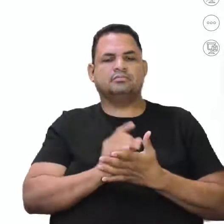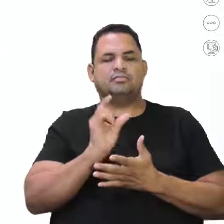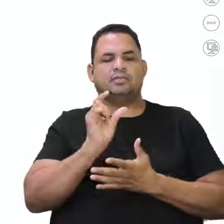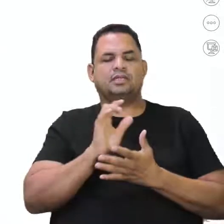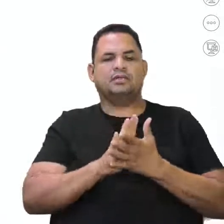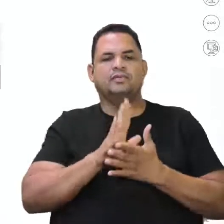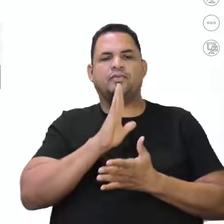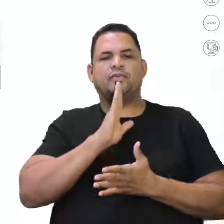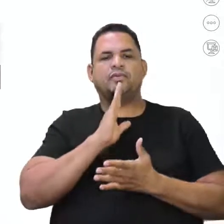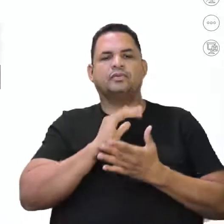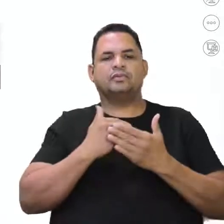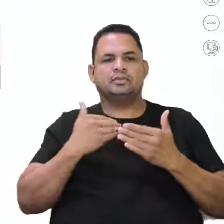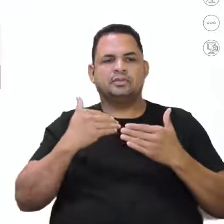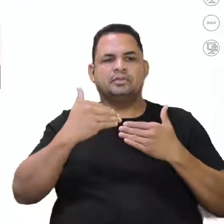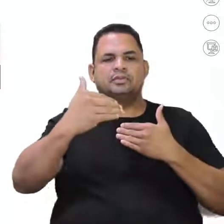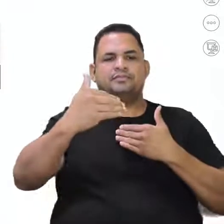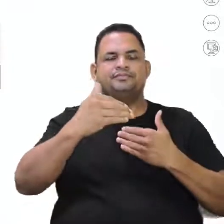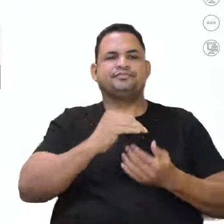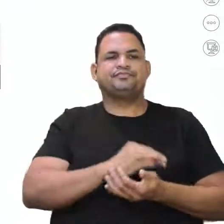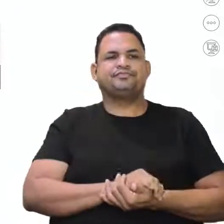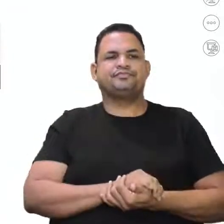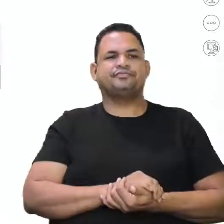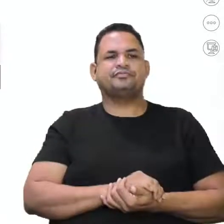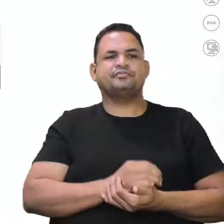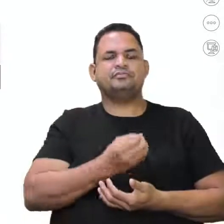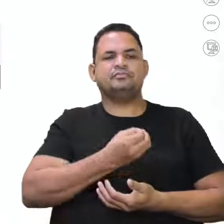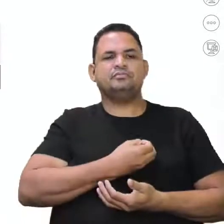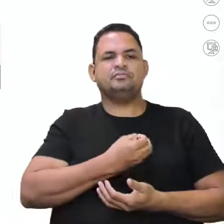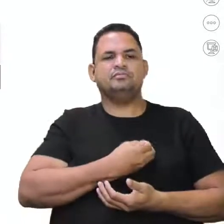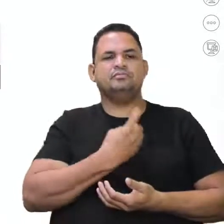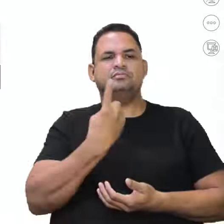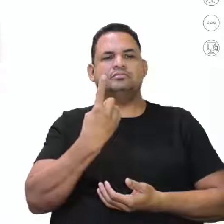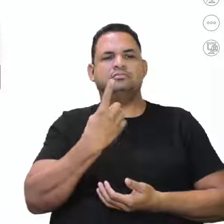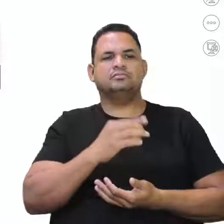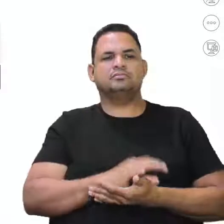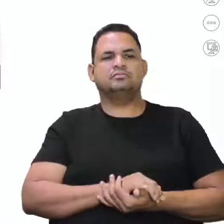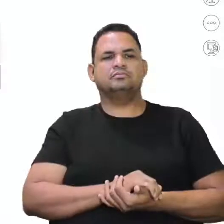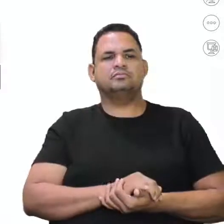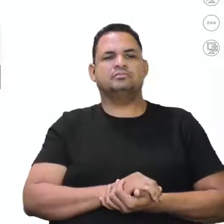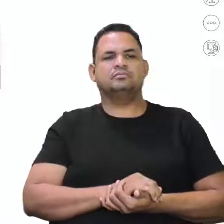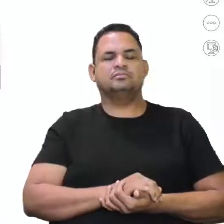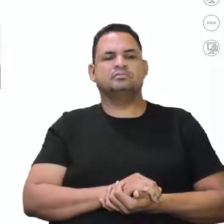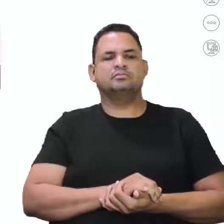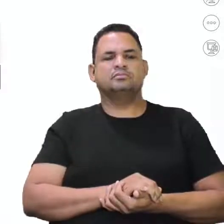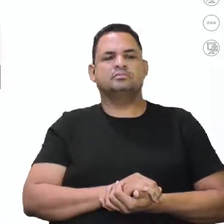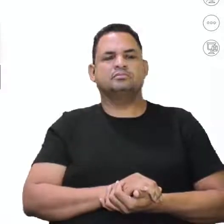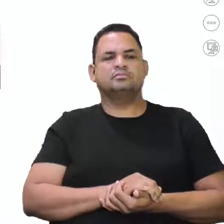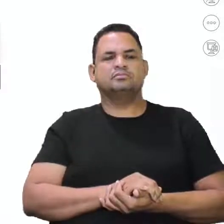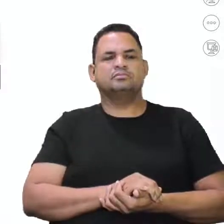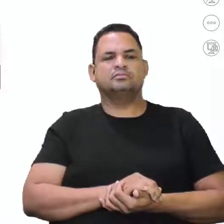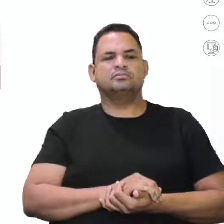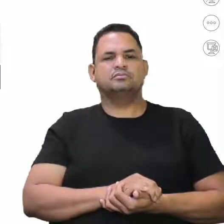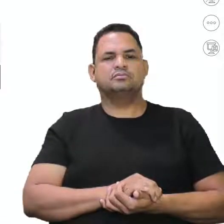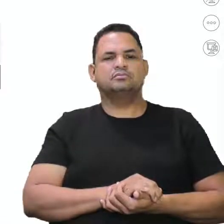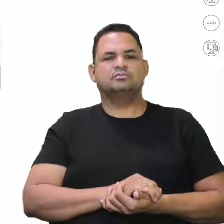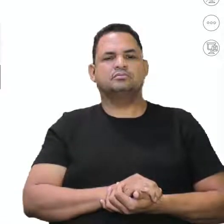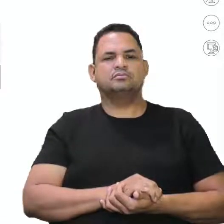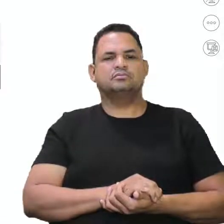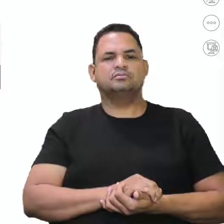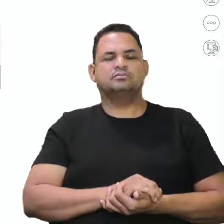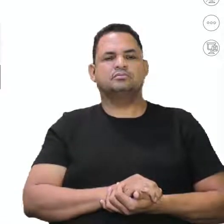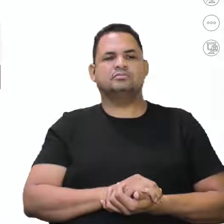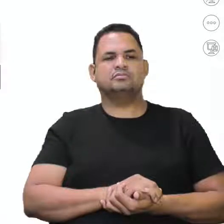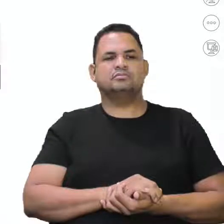bastante conhecida. Vamos seguir? Olha aí, ó. Número 1. The text comes from